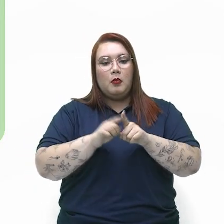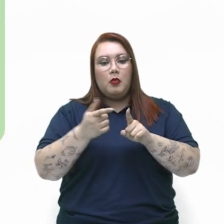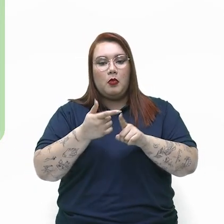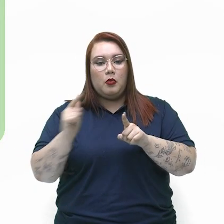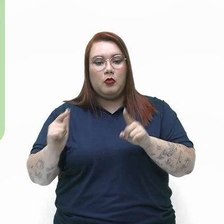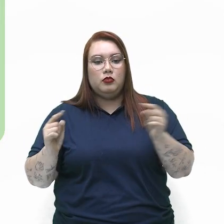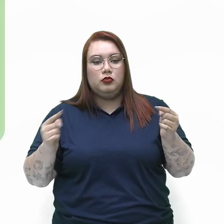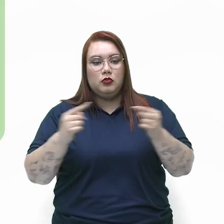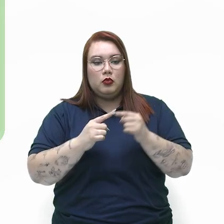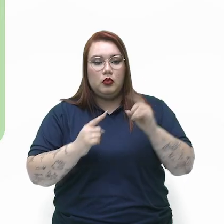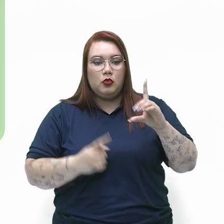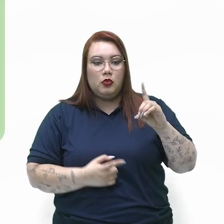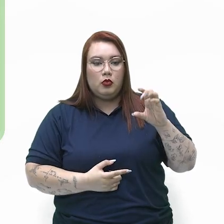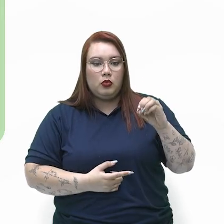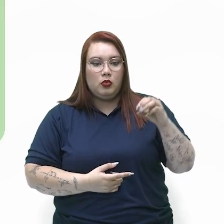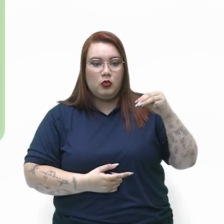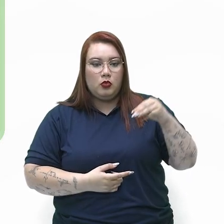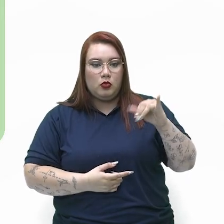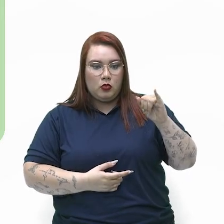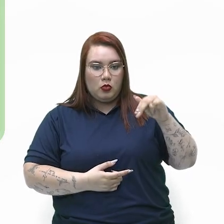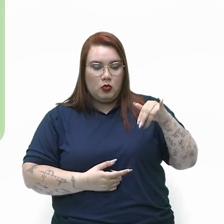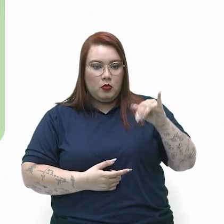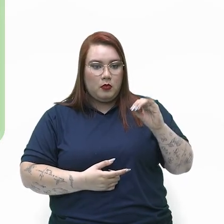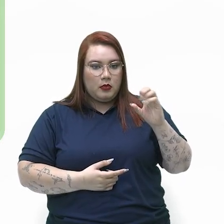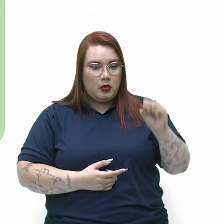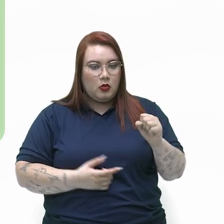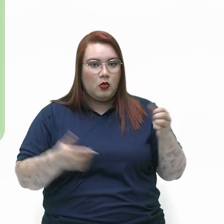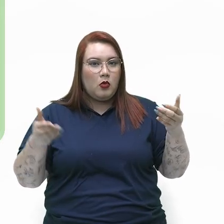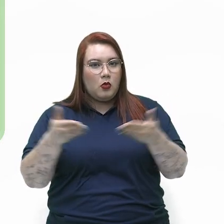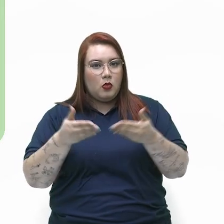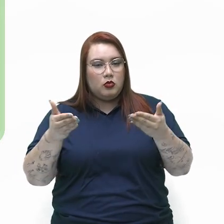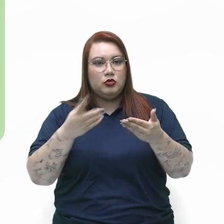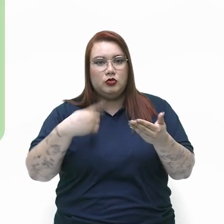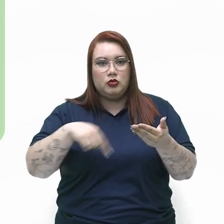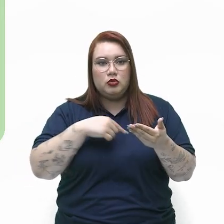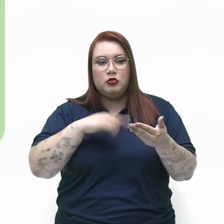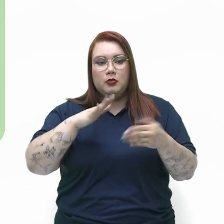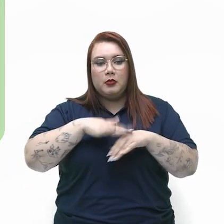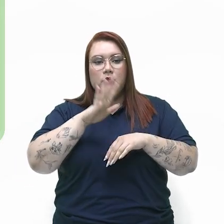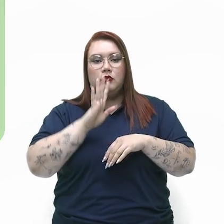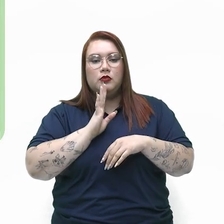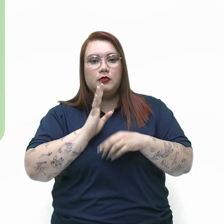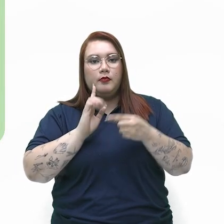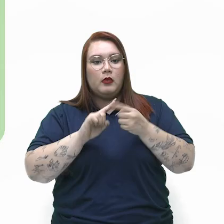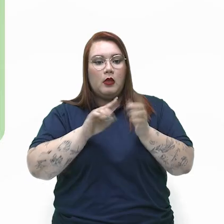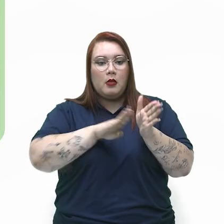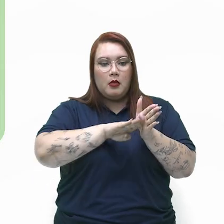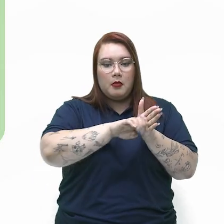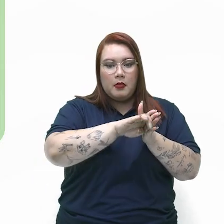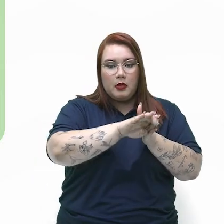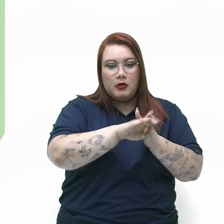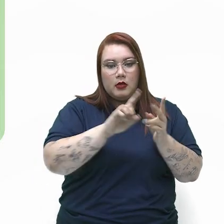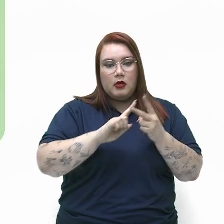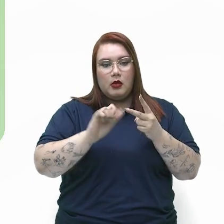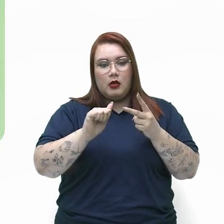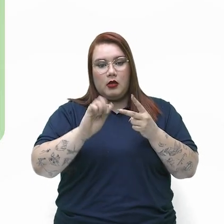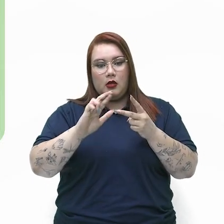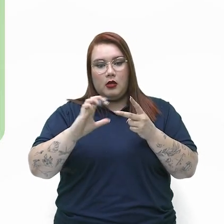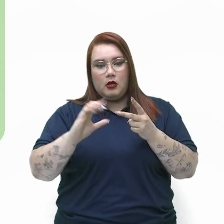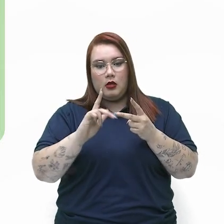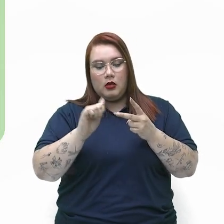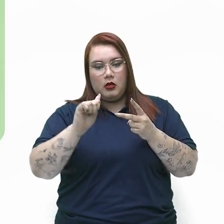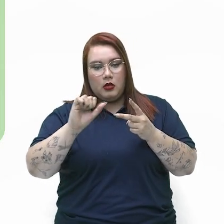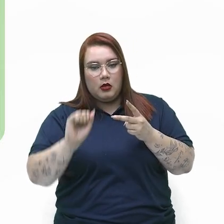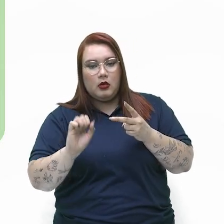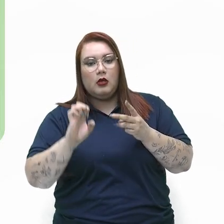domínios. Nesse caso do domínio, que é o mais atual, a gente observa que são 3. O da bactéria, a árquea e